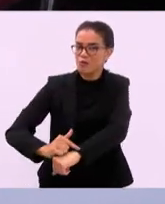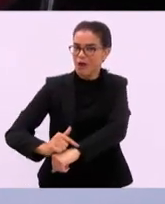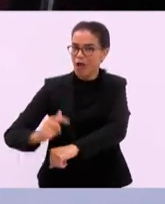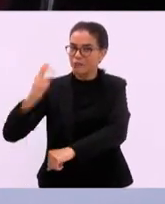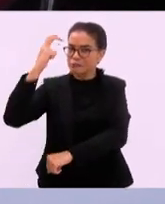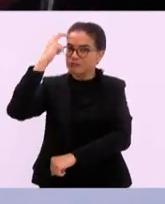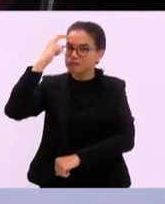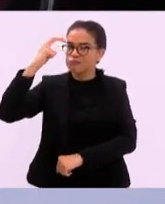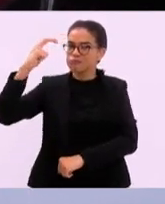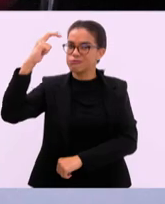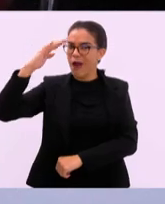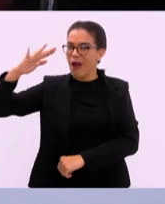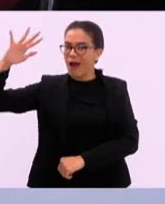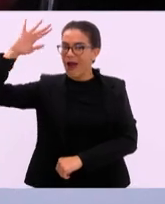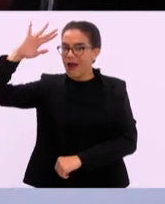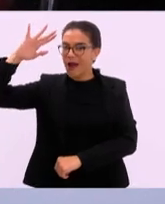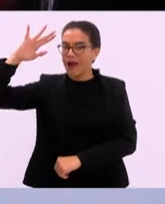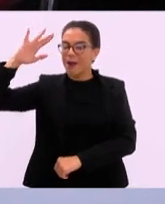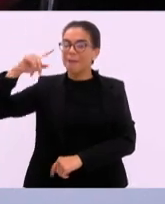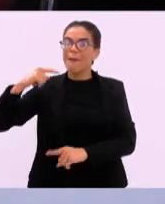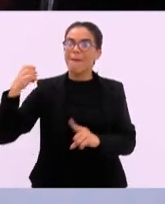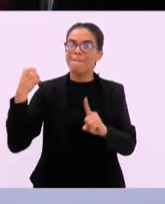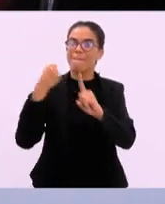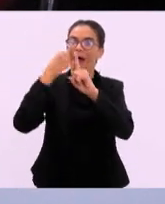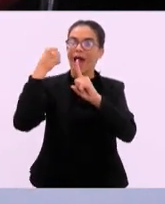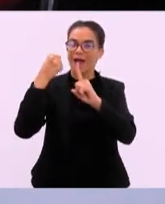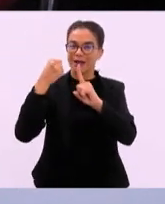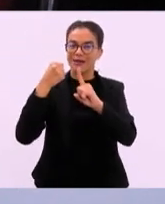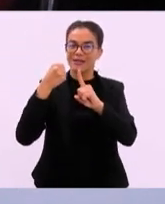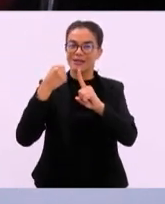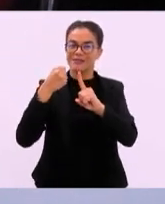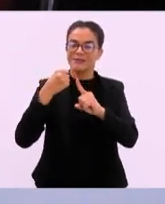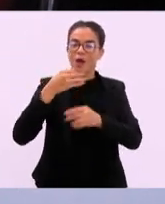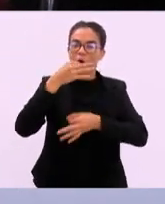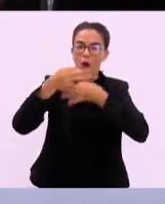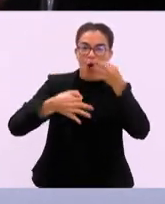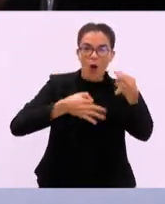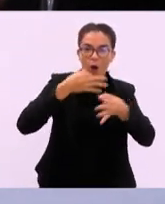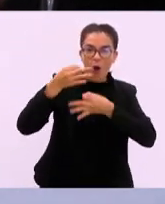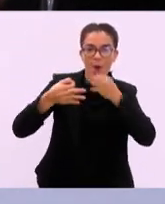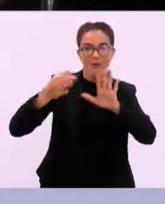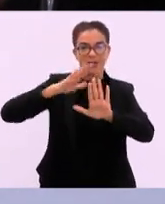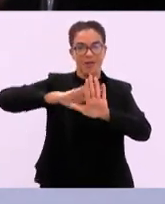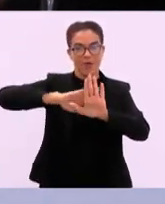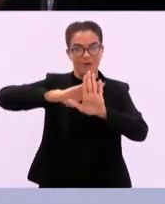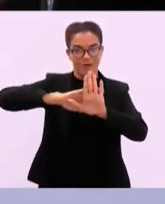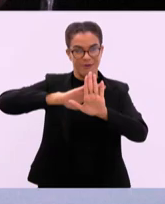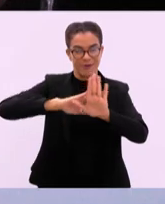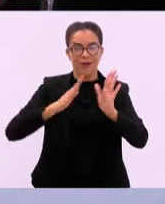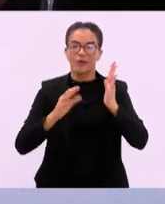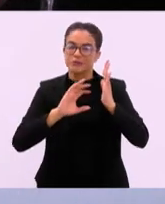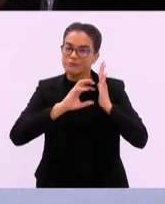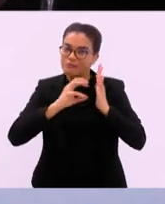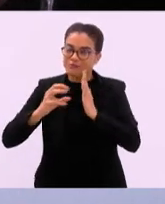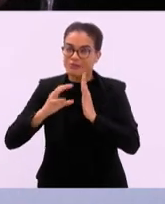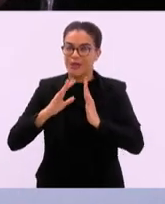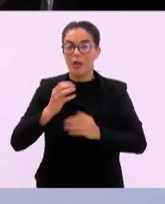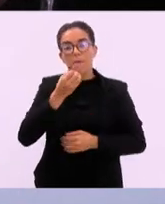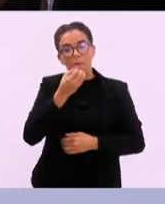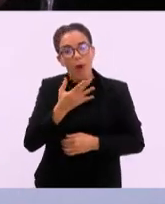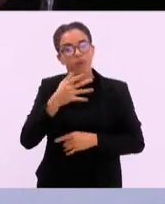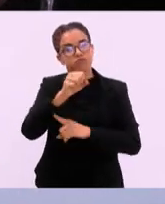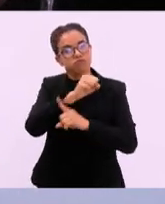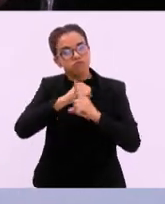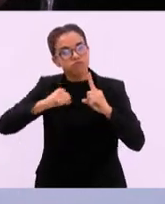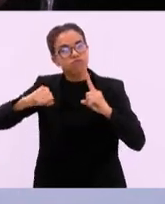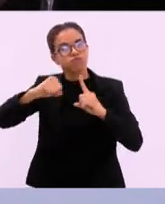se marcam as diferenças ideológicas. Tem que ter diferença ideológica. É bom para a sociedade